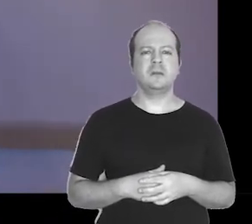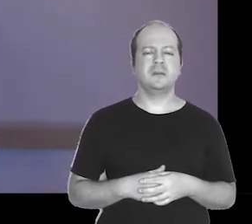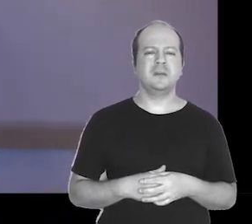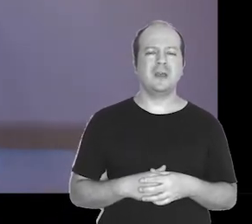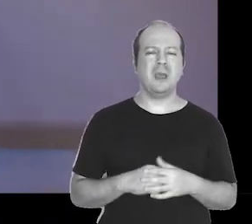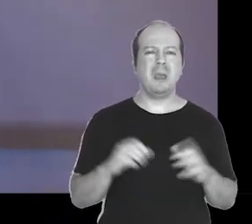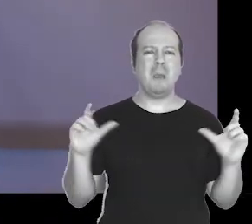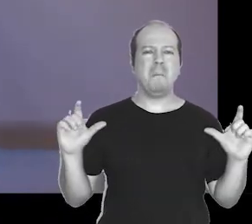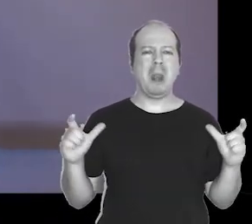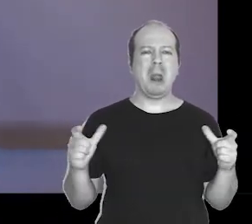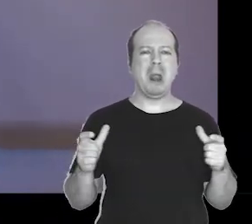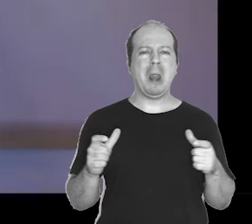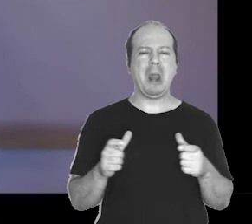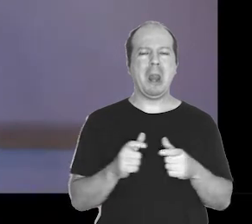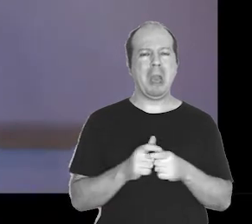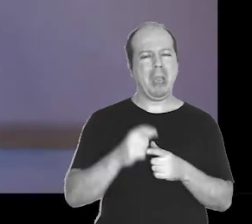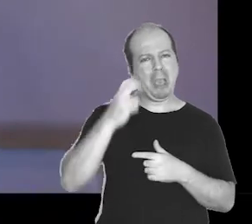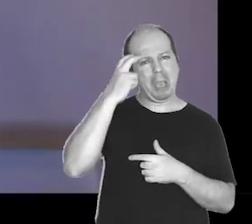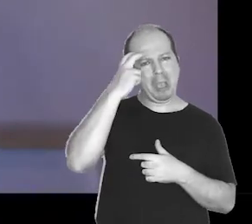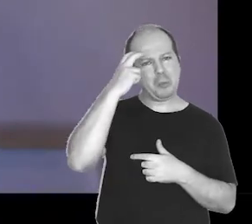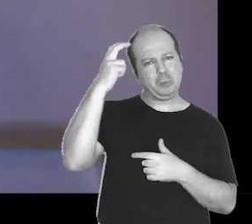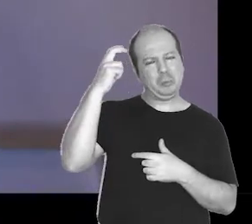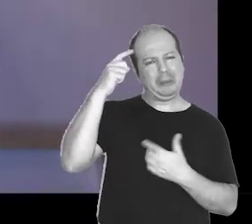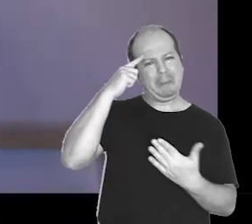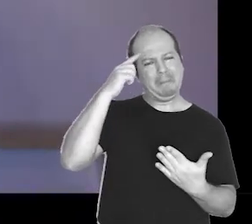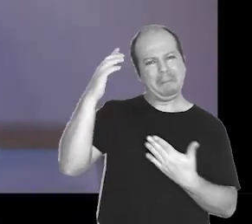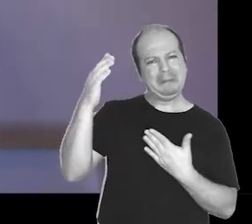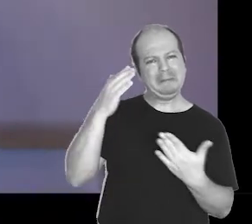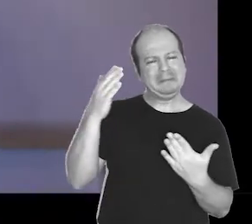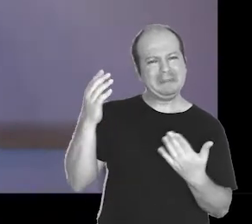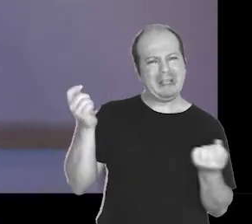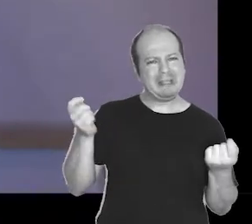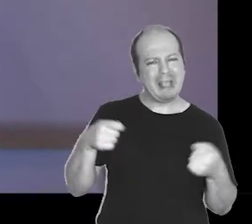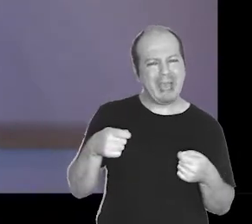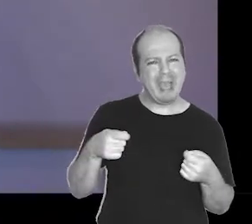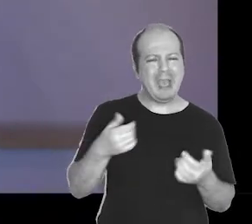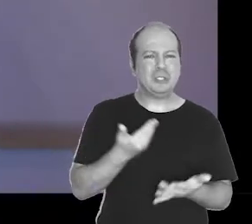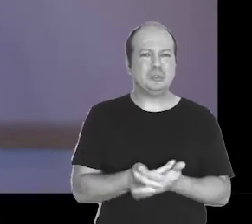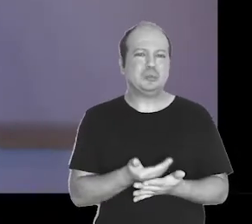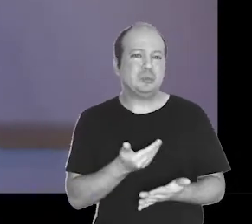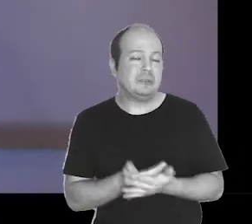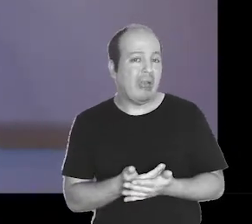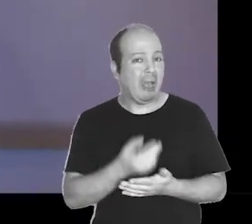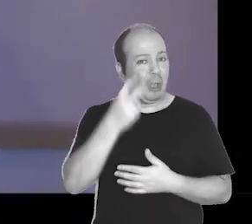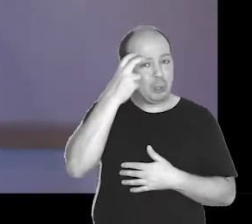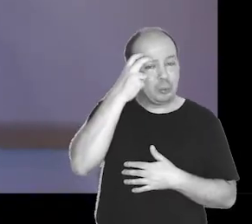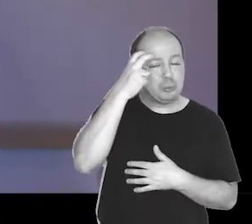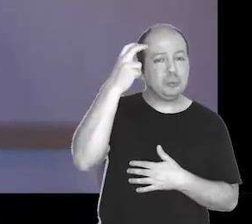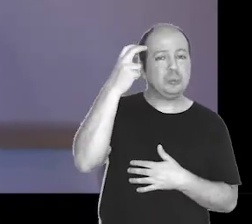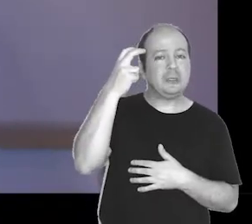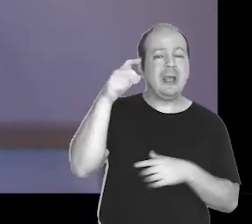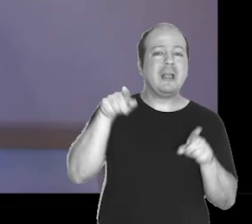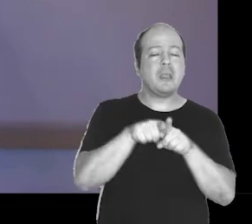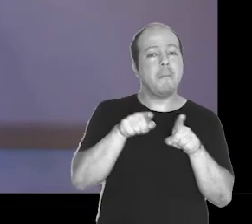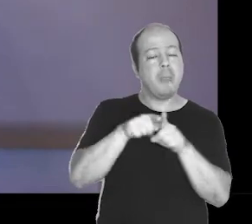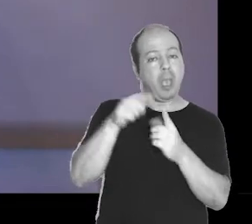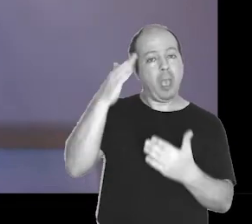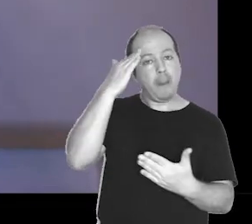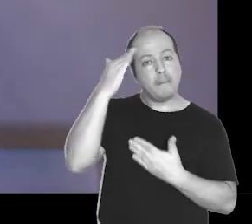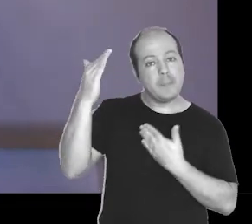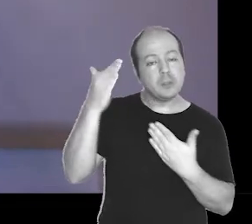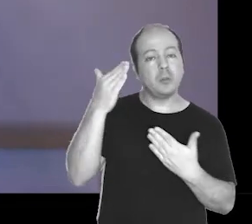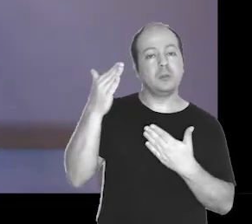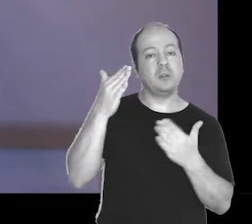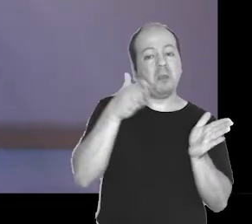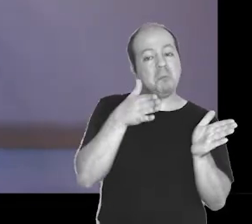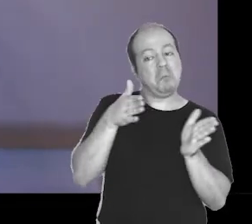Reduzir a cultura à psicologia parece tão impossível quanto estudar a cultura deixando a psicologia totalmente